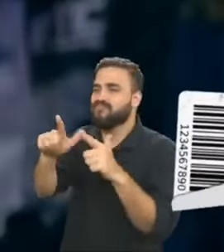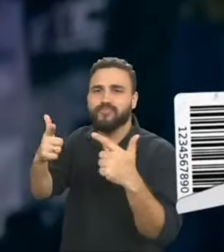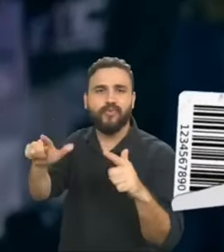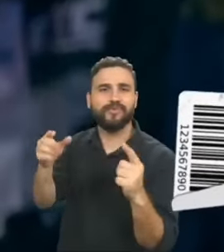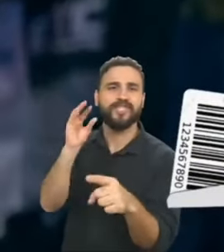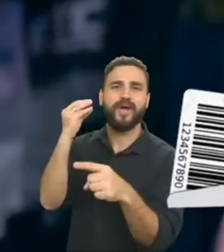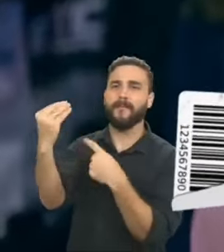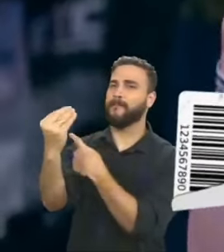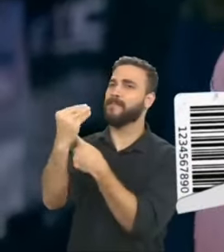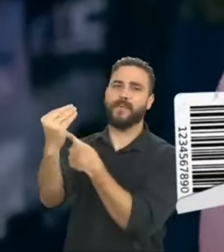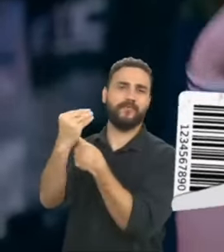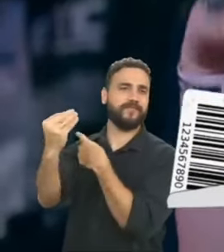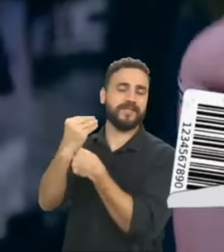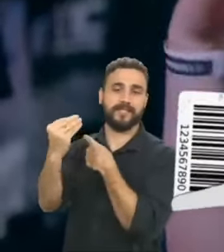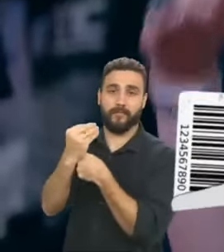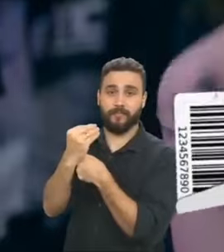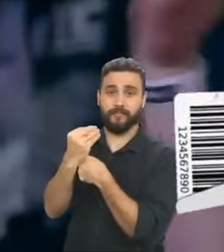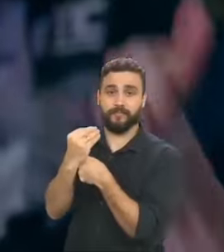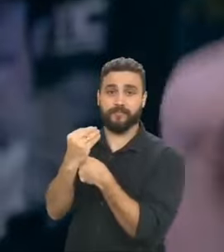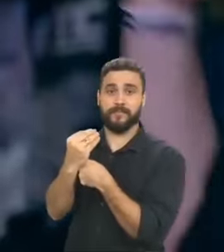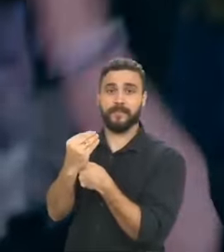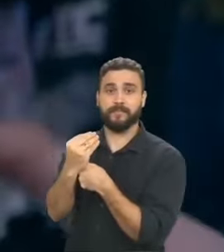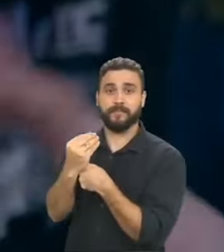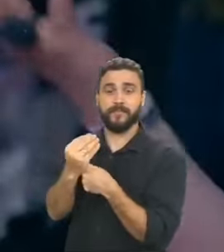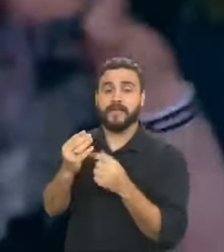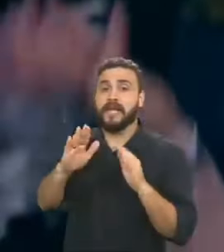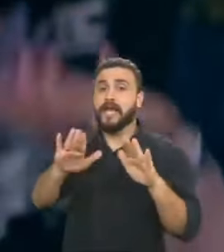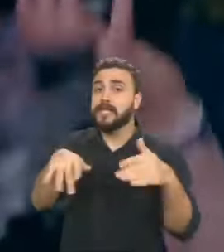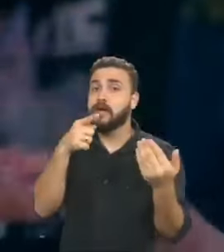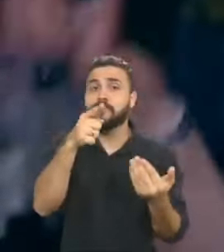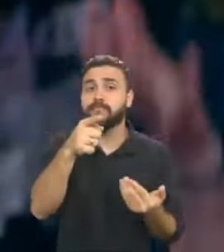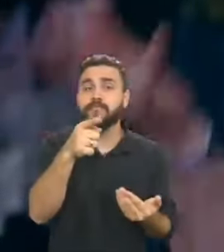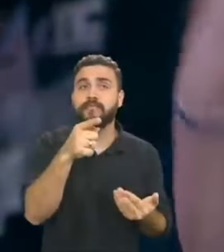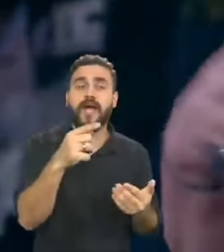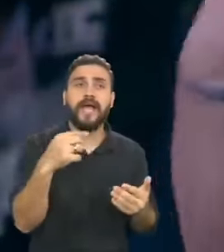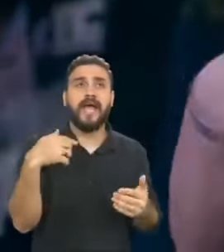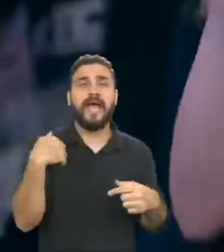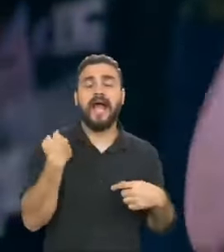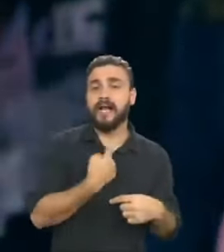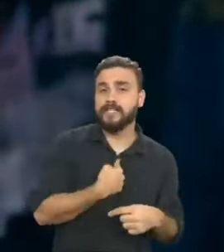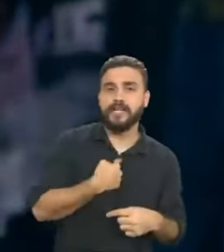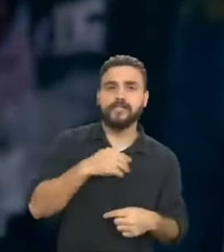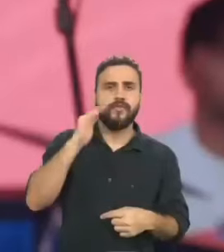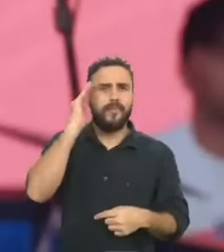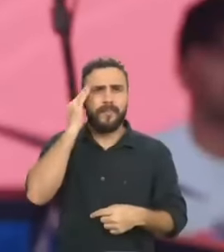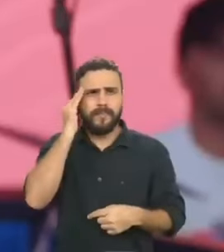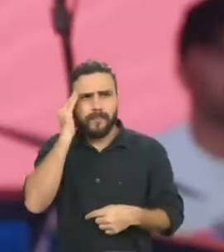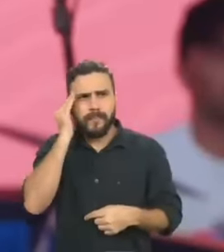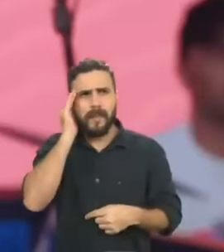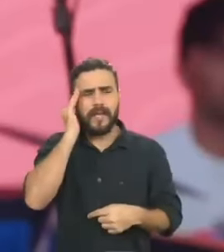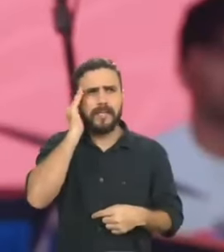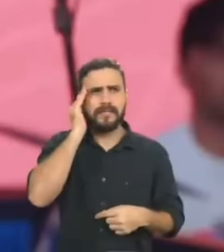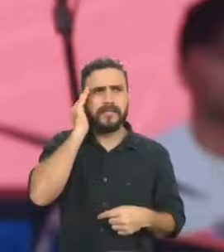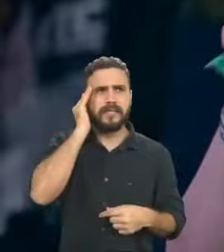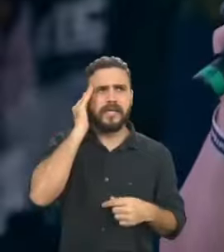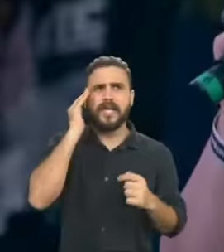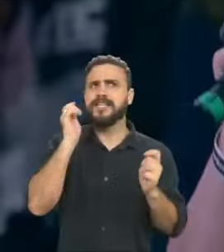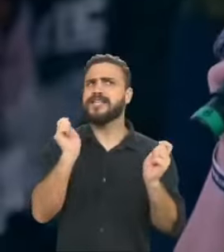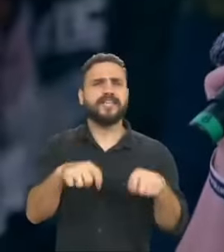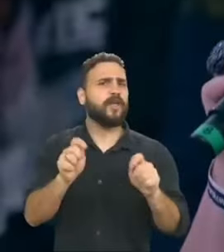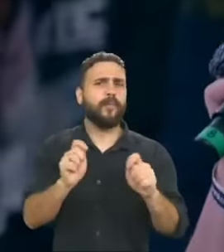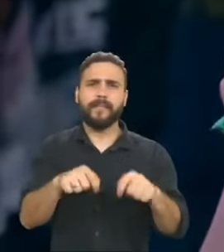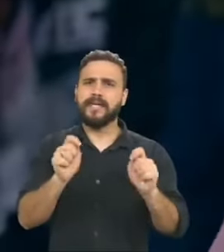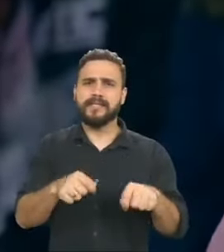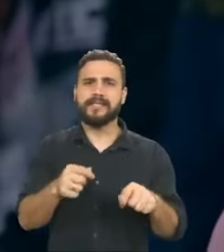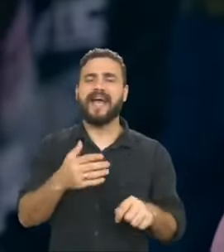essa ideia de eu vou se eu arrumo gente que me sustenta, eu volto se eu não tenho gente que me sustenta. Porque a gente não vê